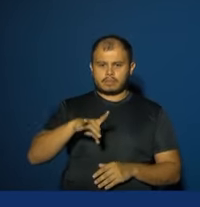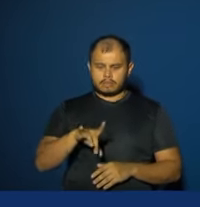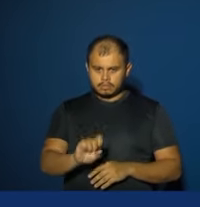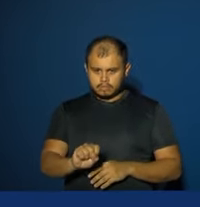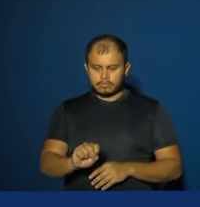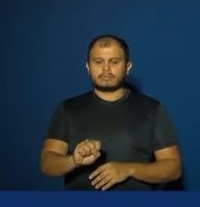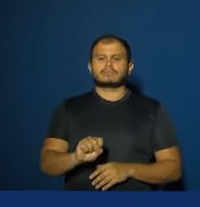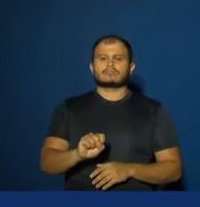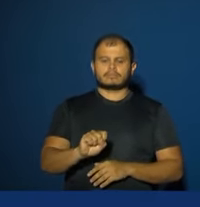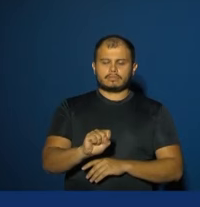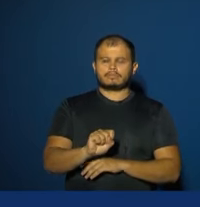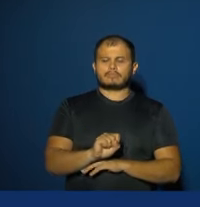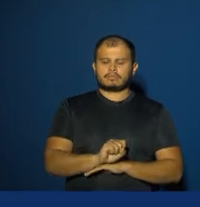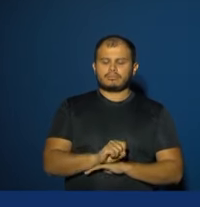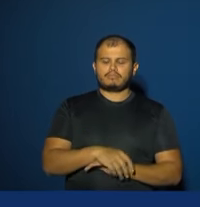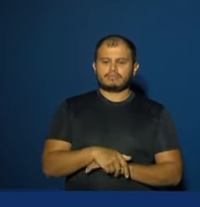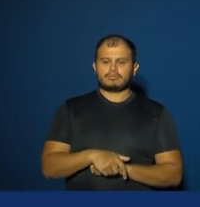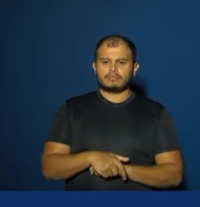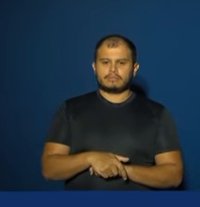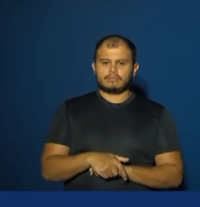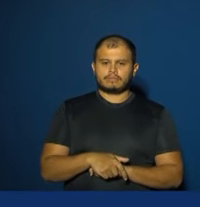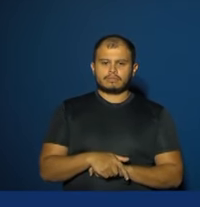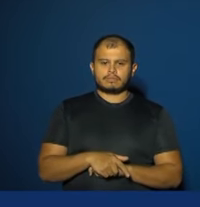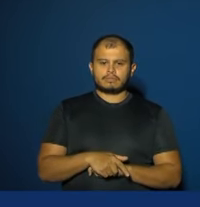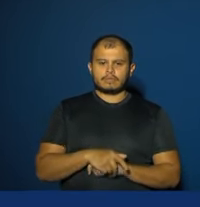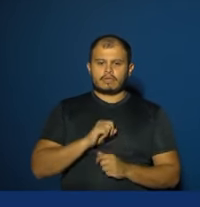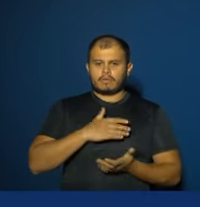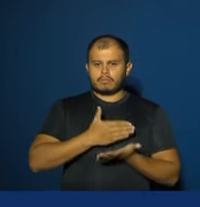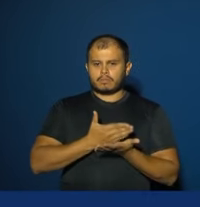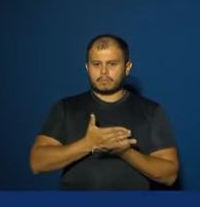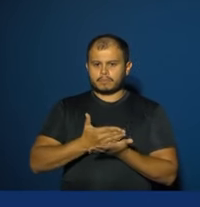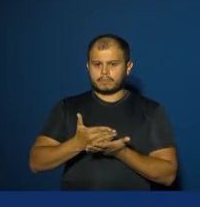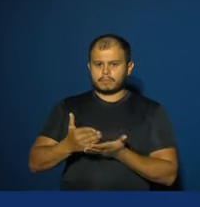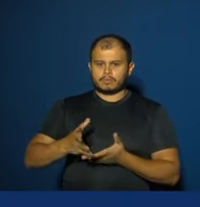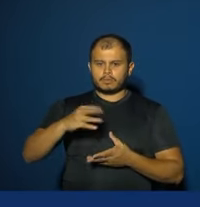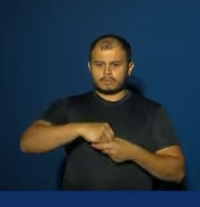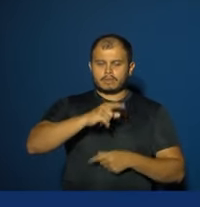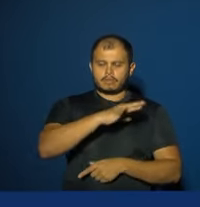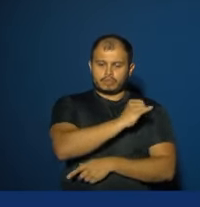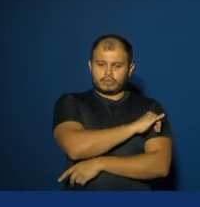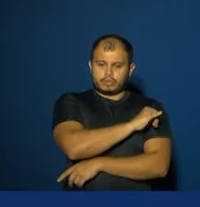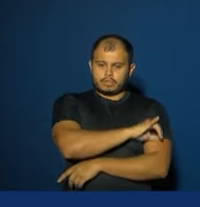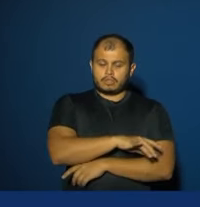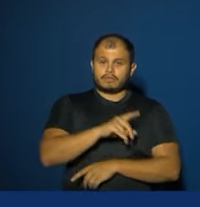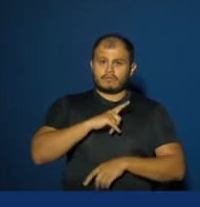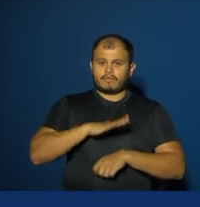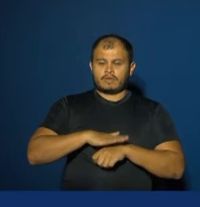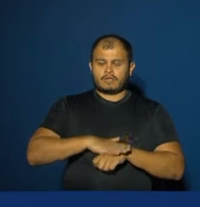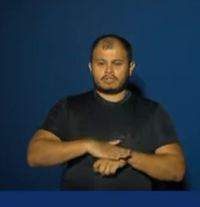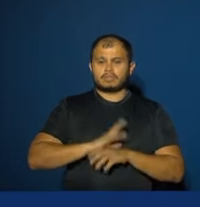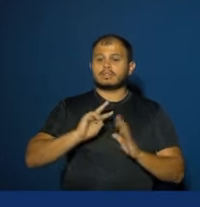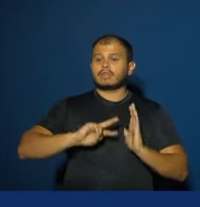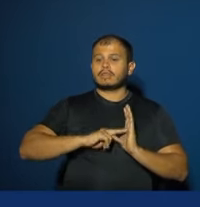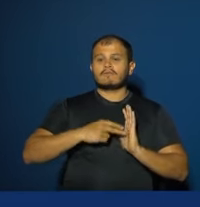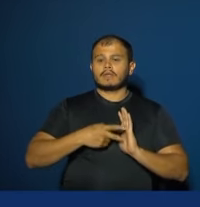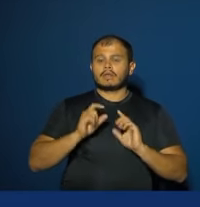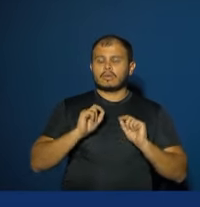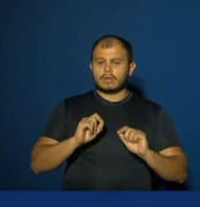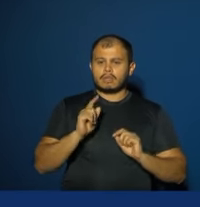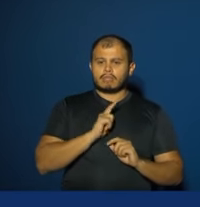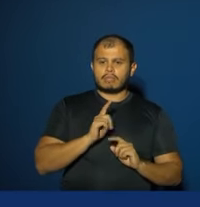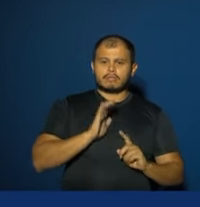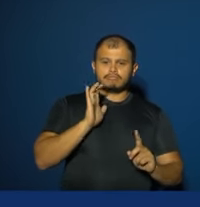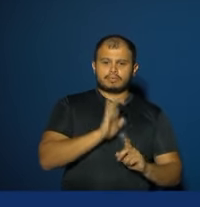né então e eh é a operação de financiamento no bloco 1 e no bloco 4 do Rio de Janeiro foi feita ou seja pressão sobre o balanço da